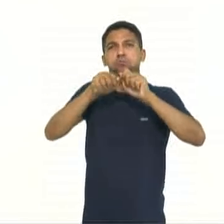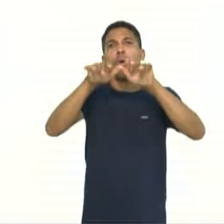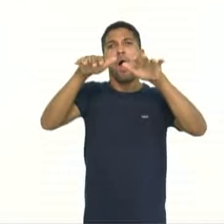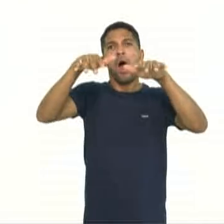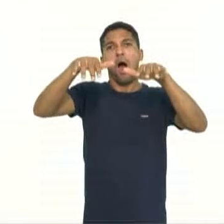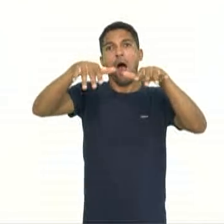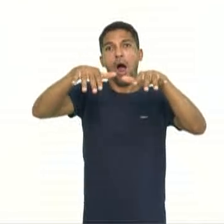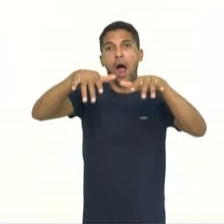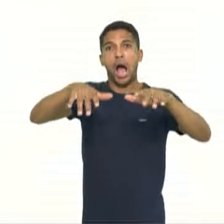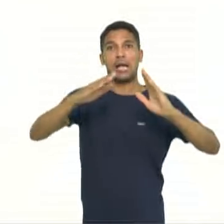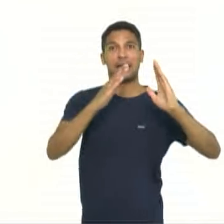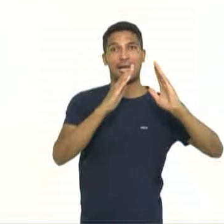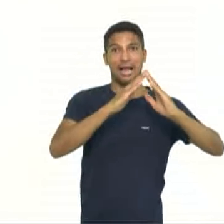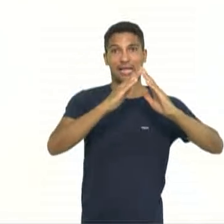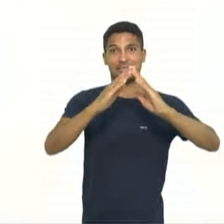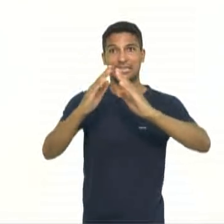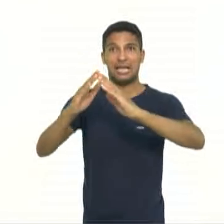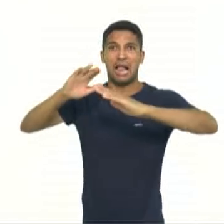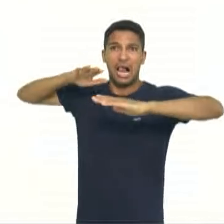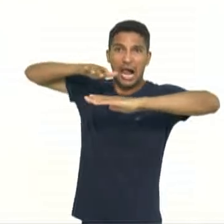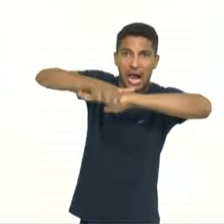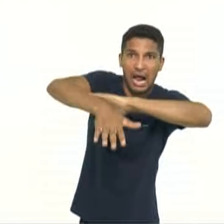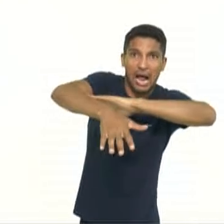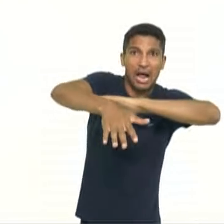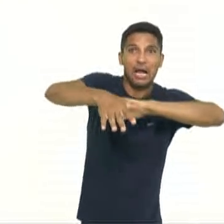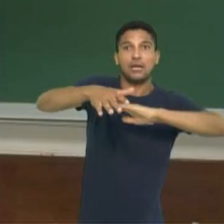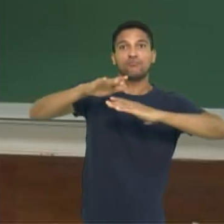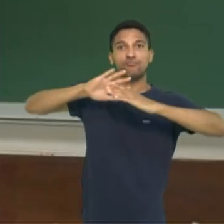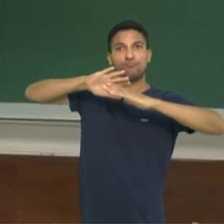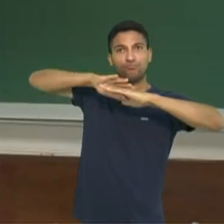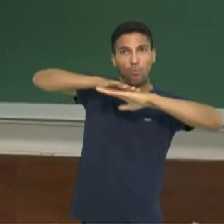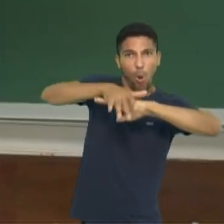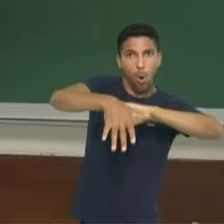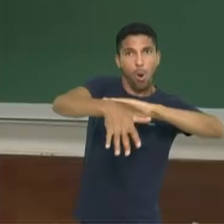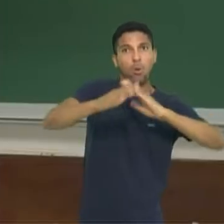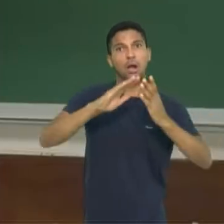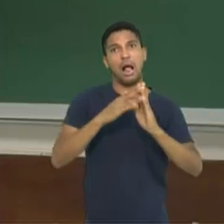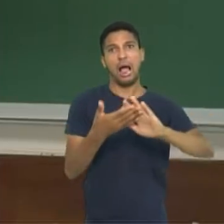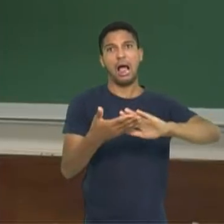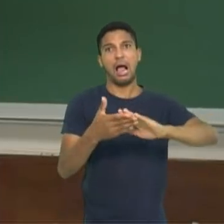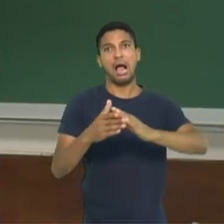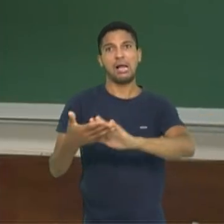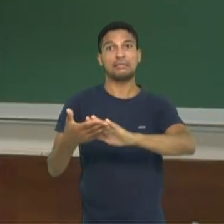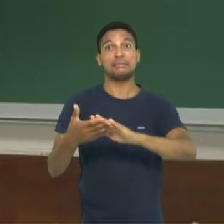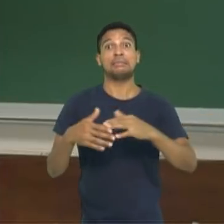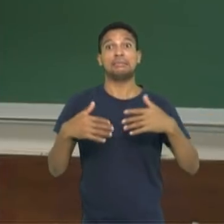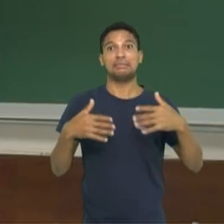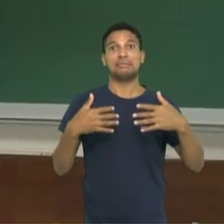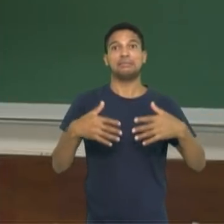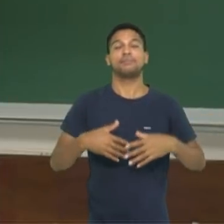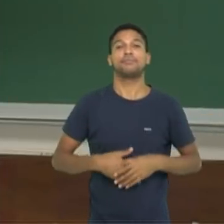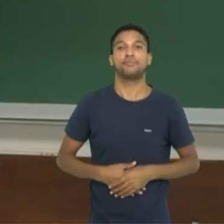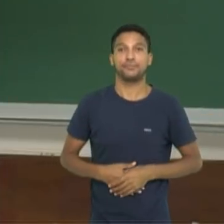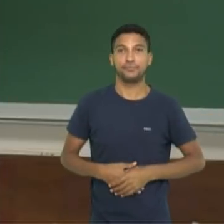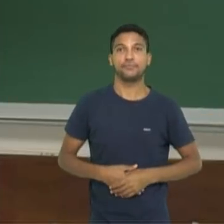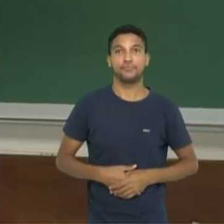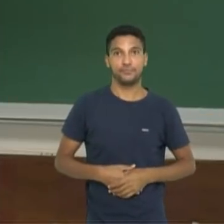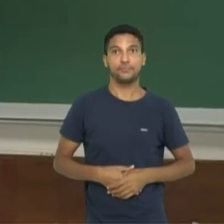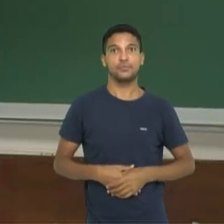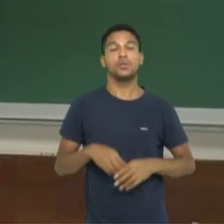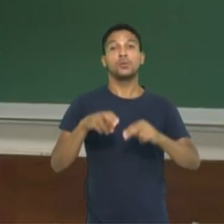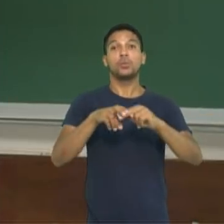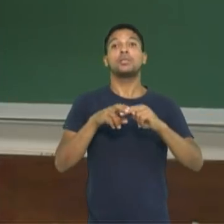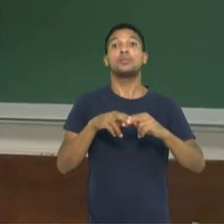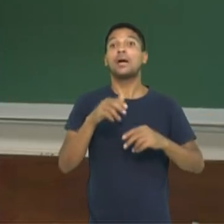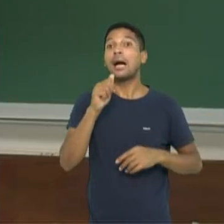The New York Times destaca ainda, né? Ou seja, além de tudo isso, mais isso, né? Tem essa perspectiva